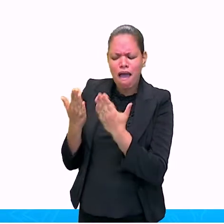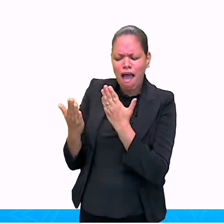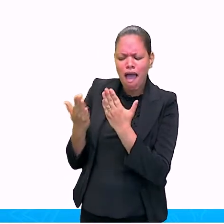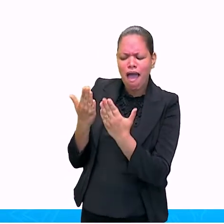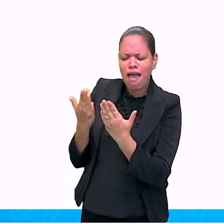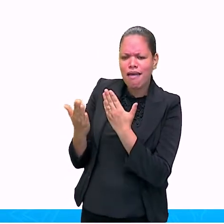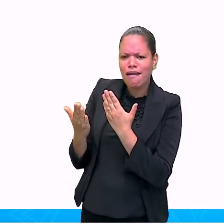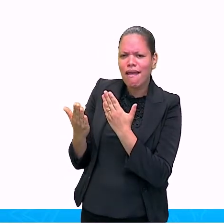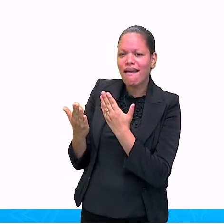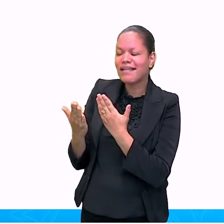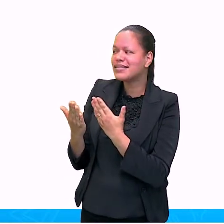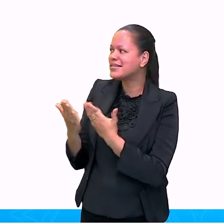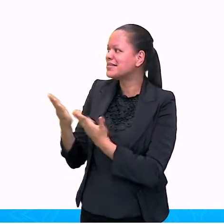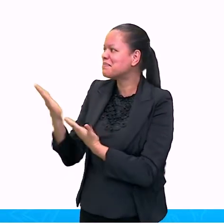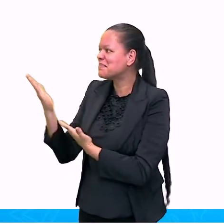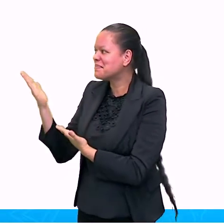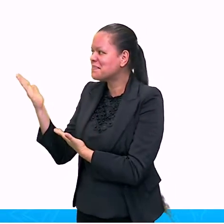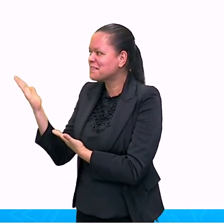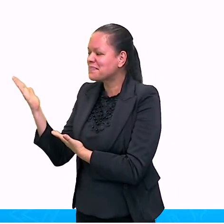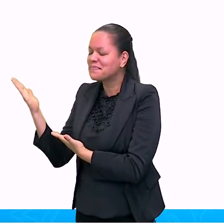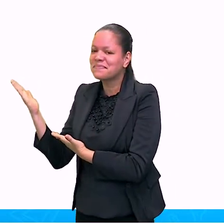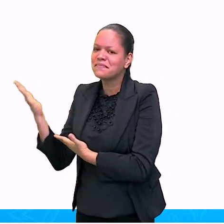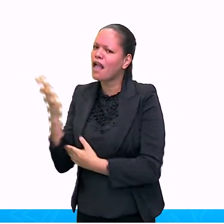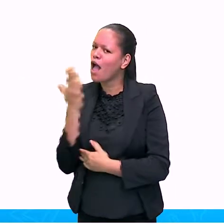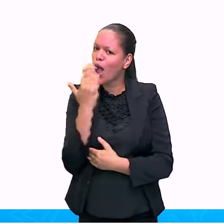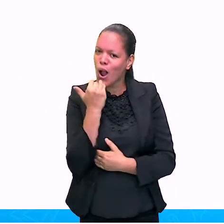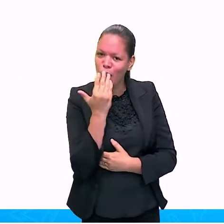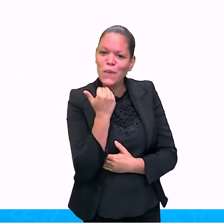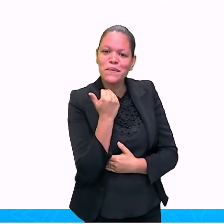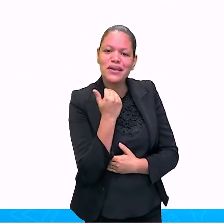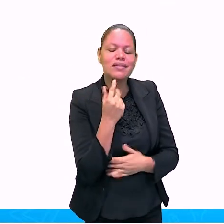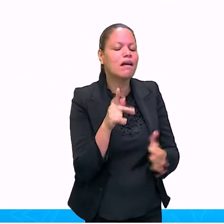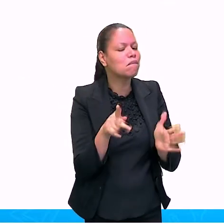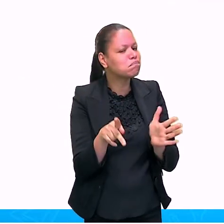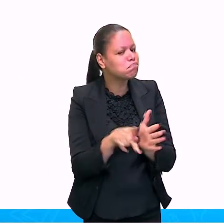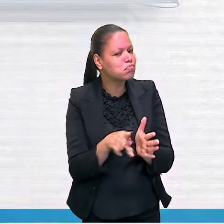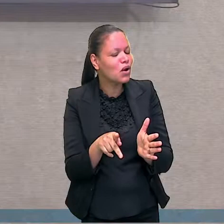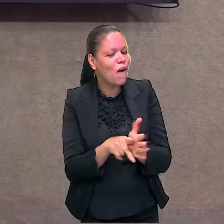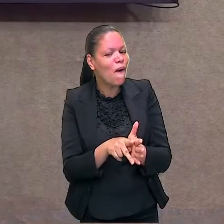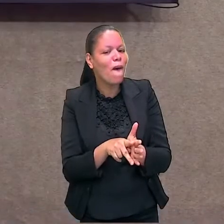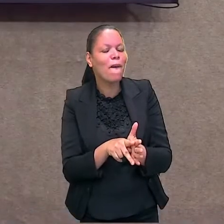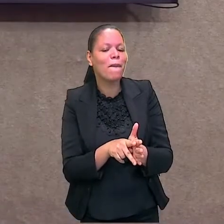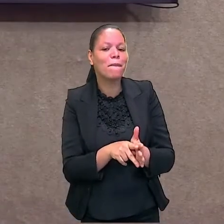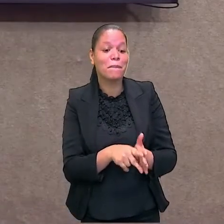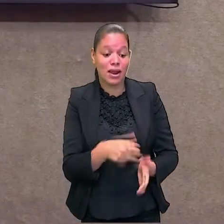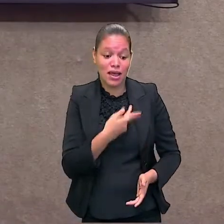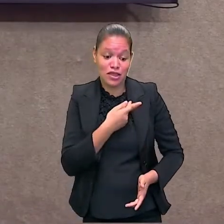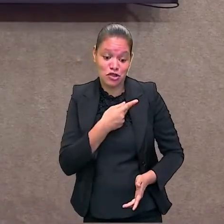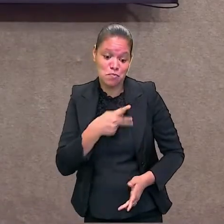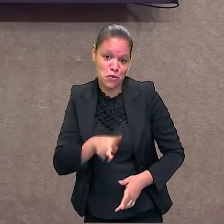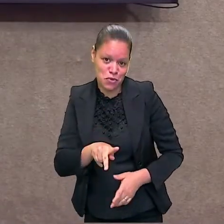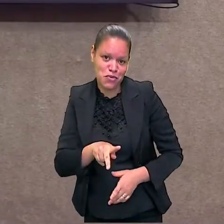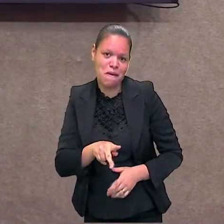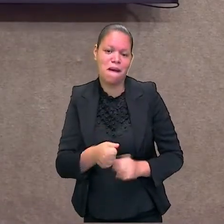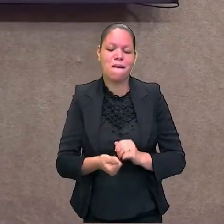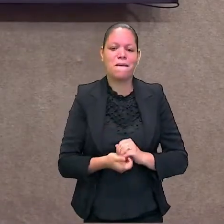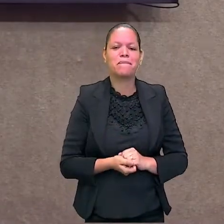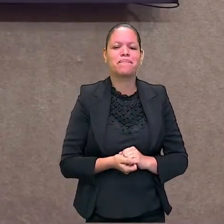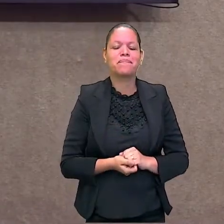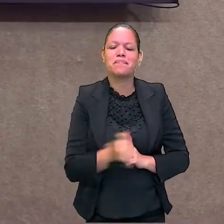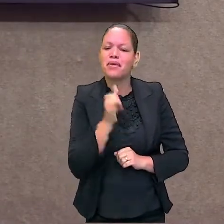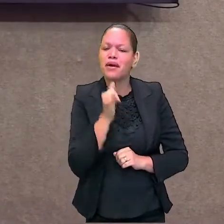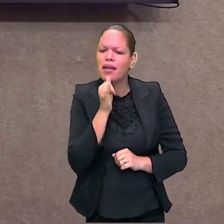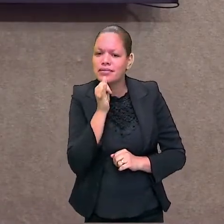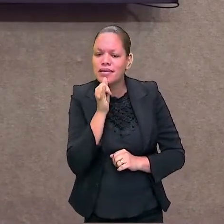releitura, né, a feijoada desse prato, contendo vários elementos como carne, verduras. Então nós temos